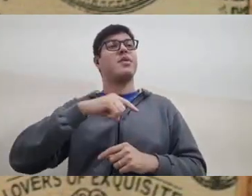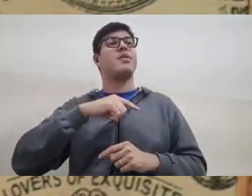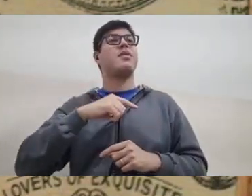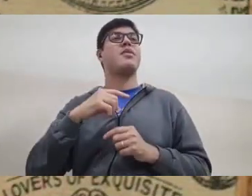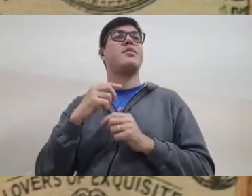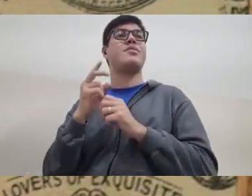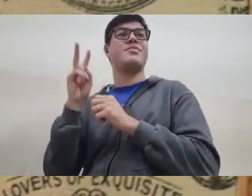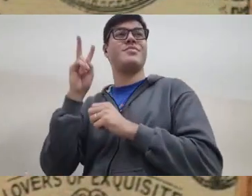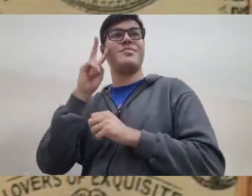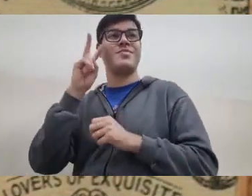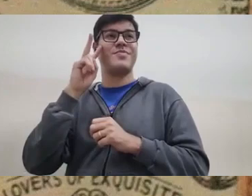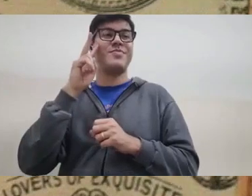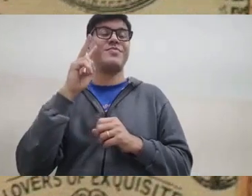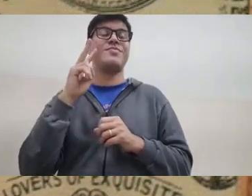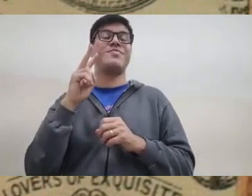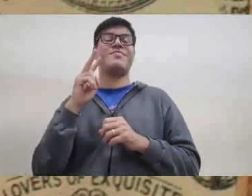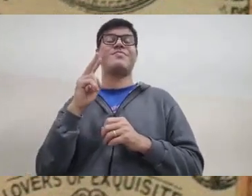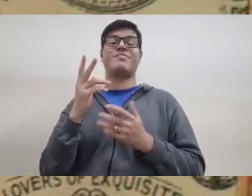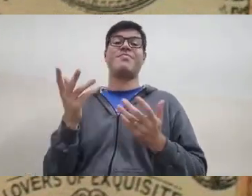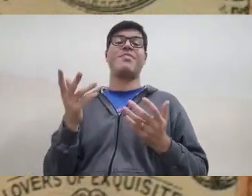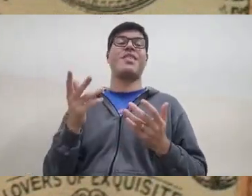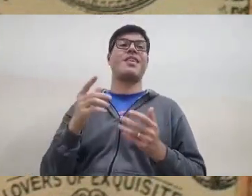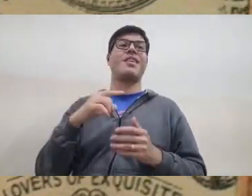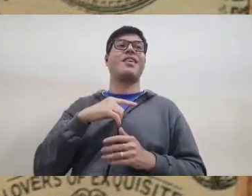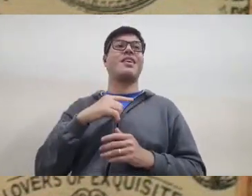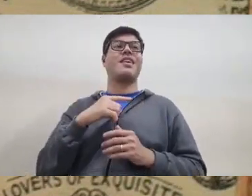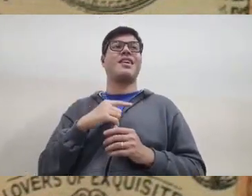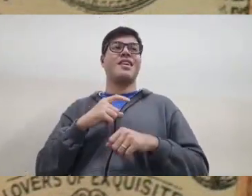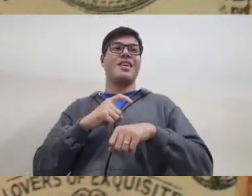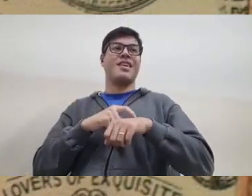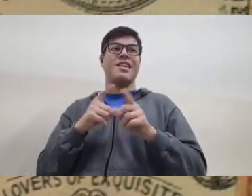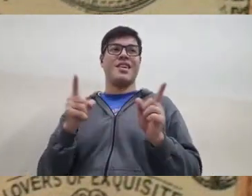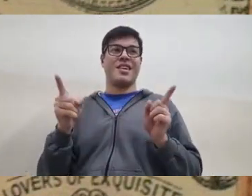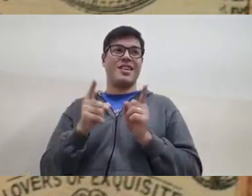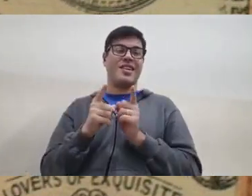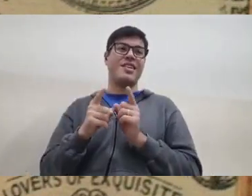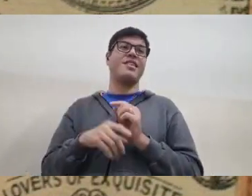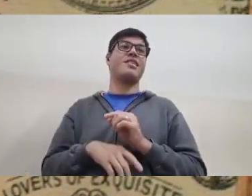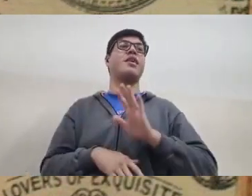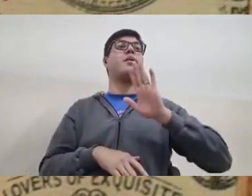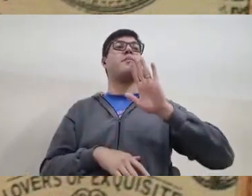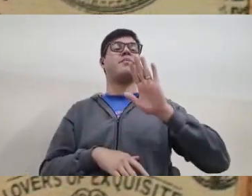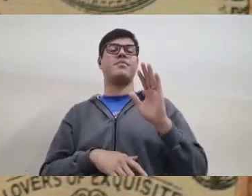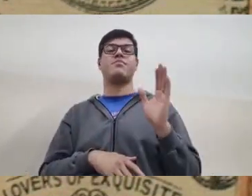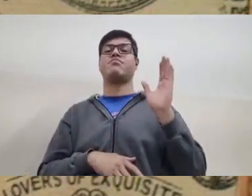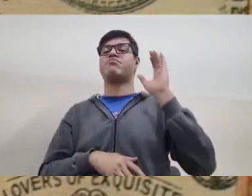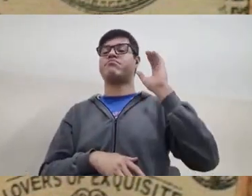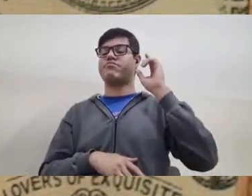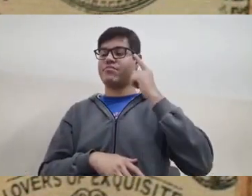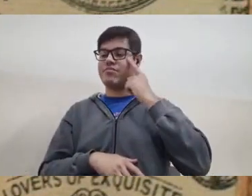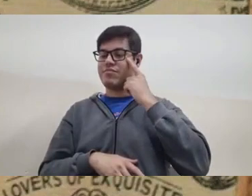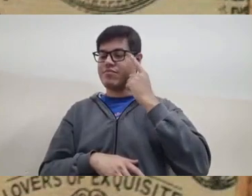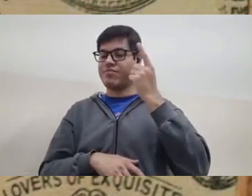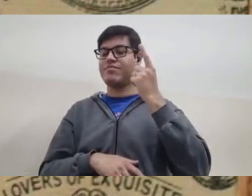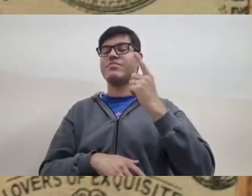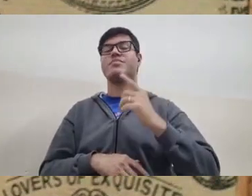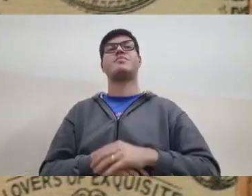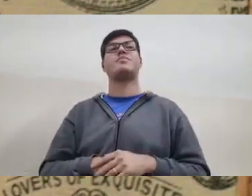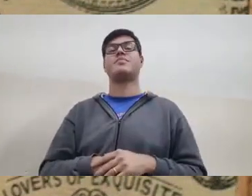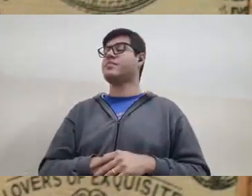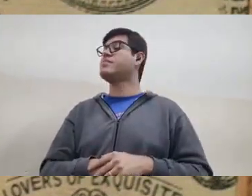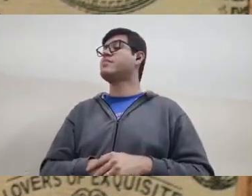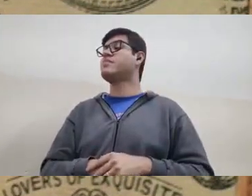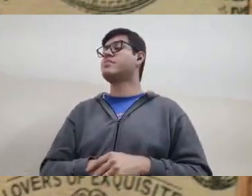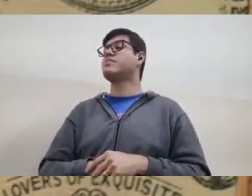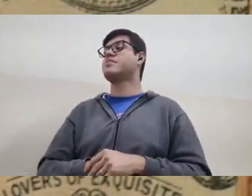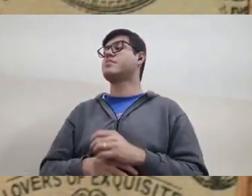fazer é que o tempo tá curto né então eu eu sempre escutava isso de administrar uma coisa